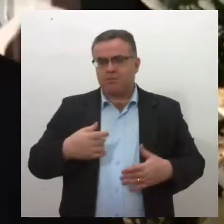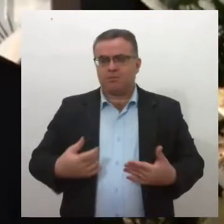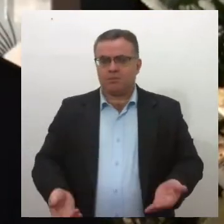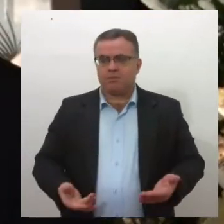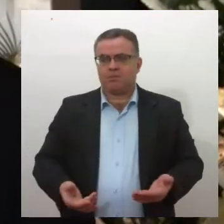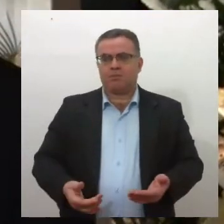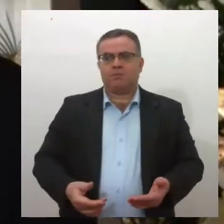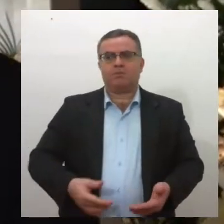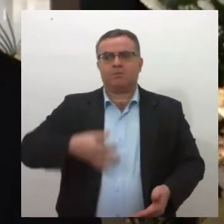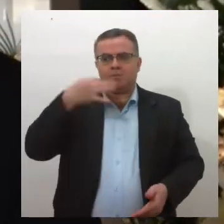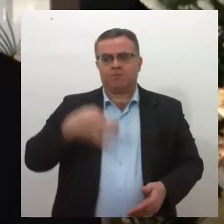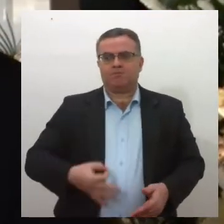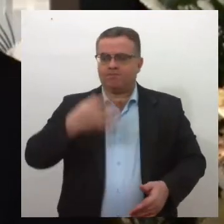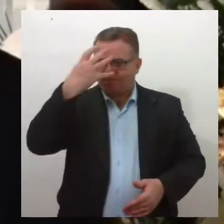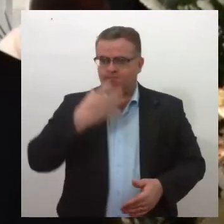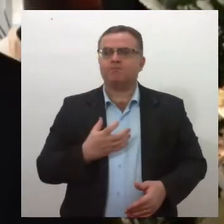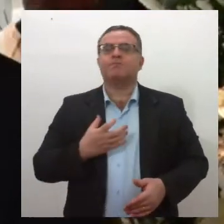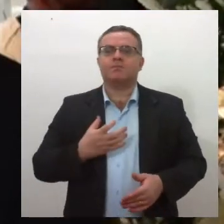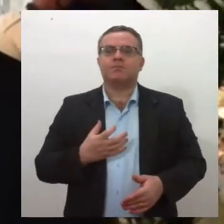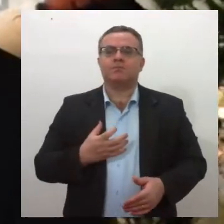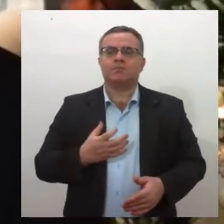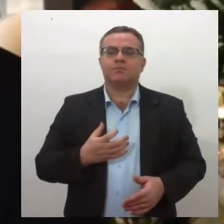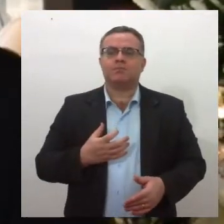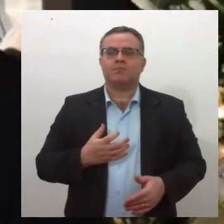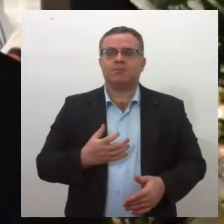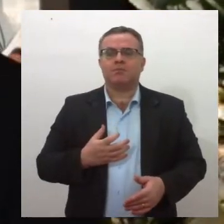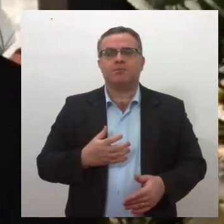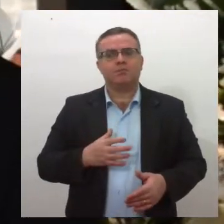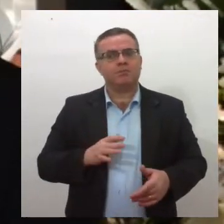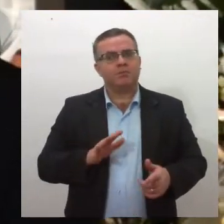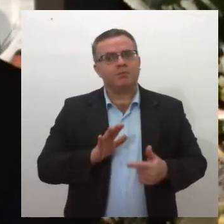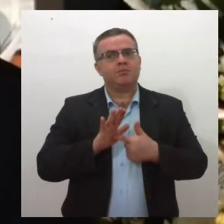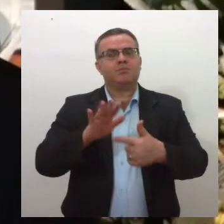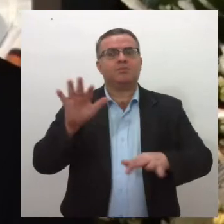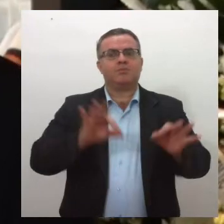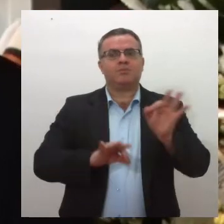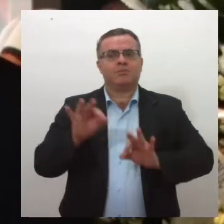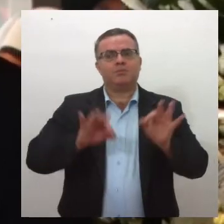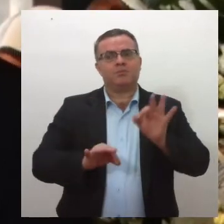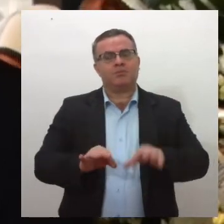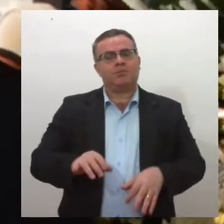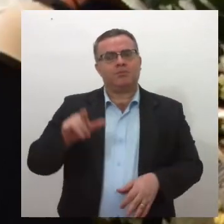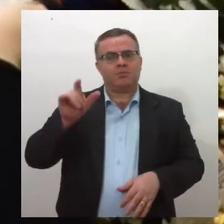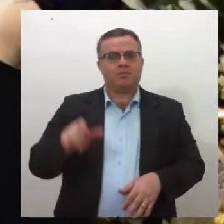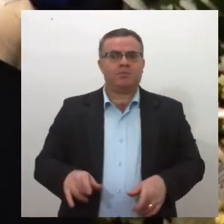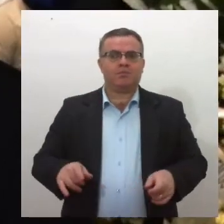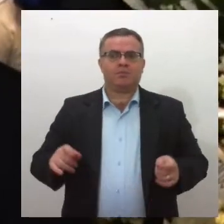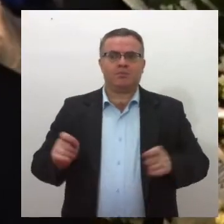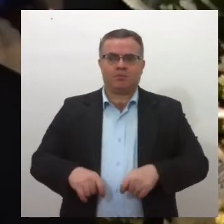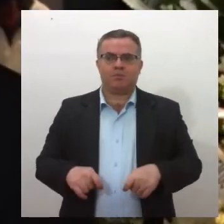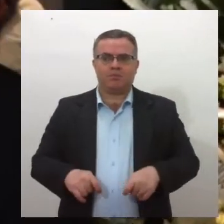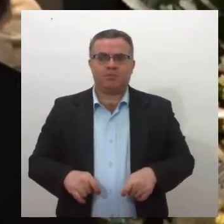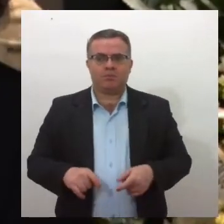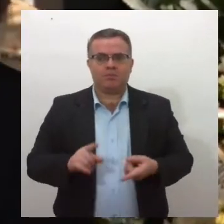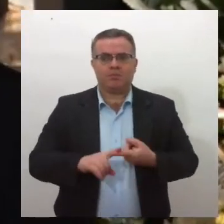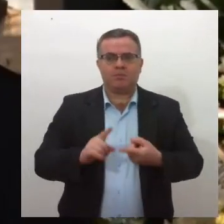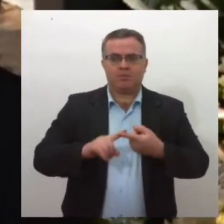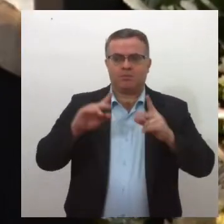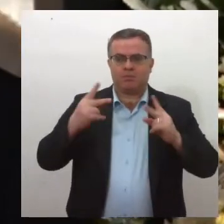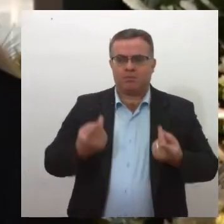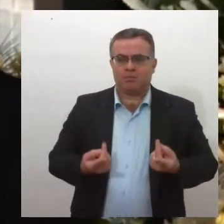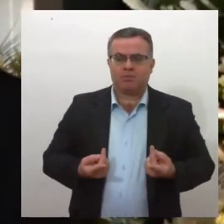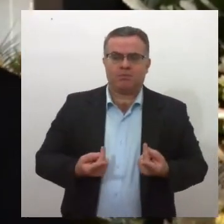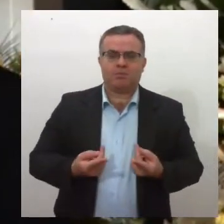sua sinceridade, a estabelecer para as pessoas de que ele, que o político também é humano e que também